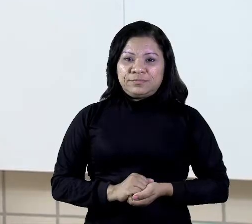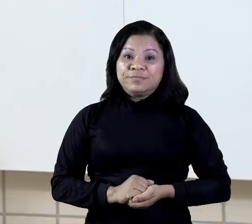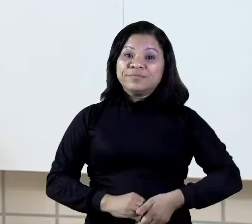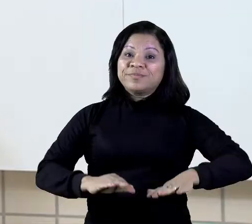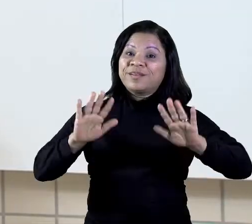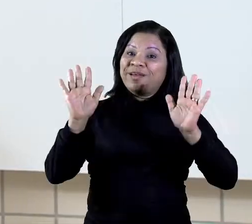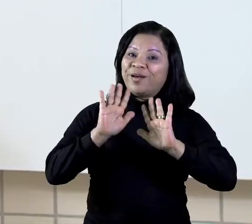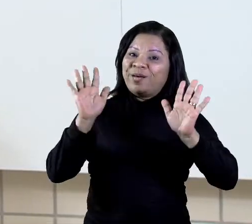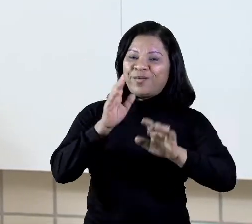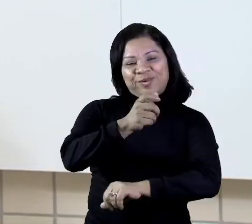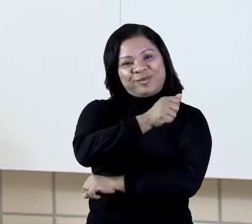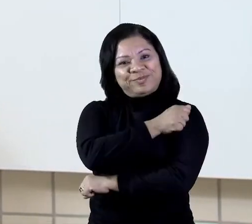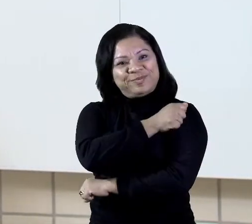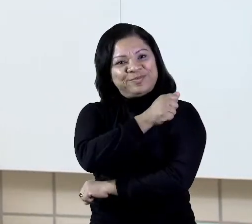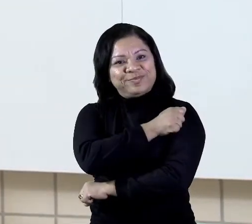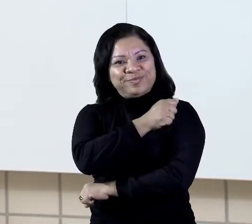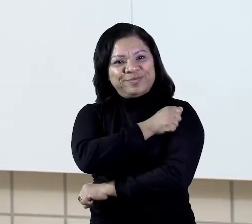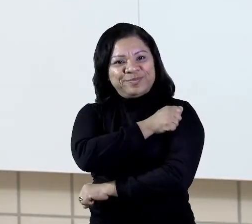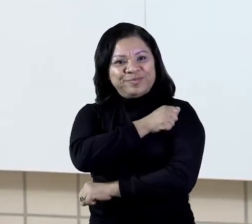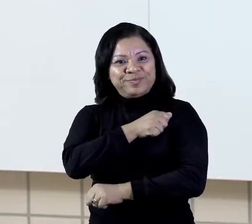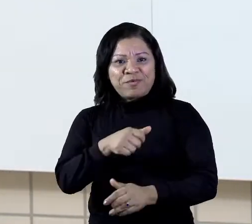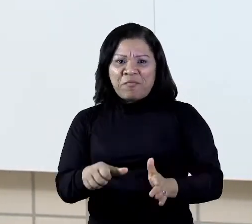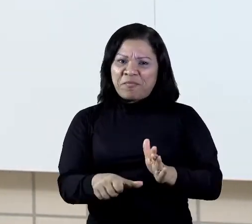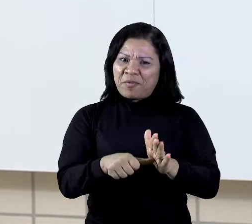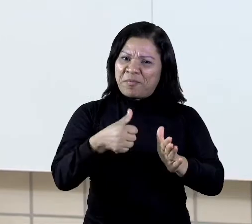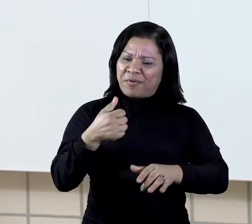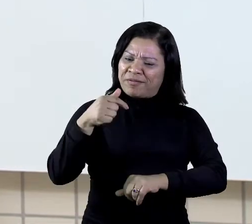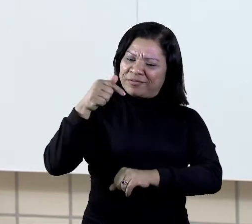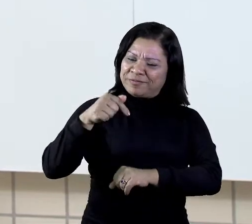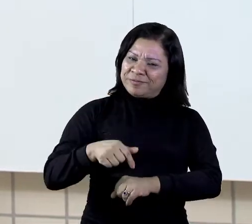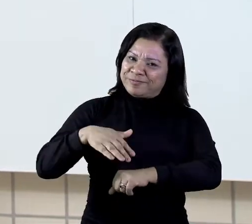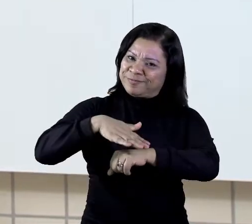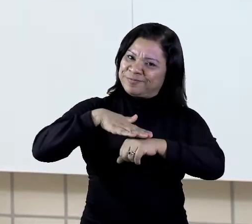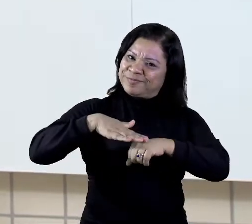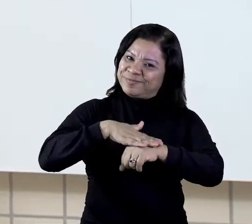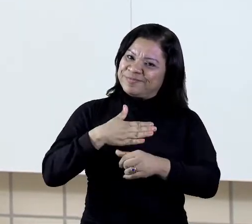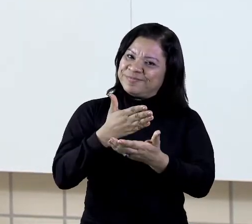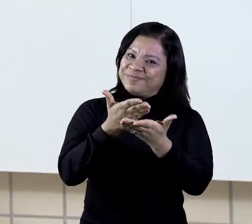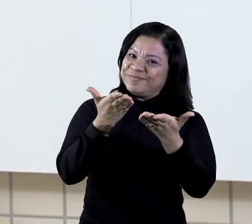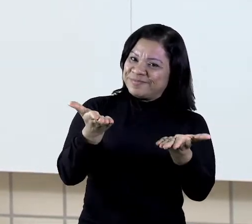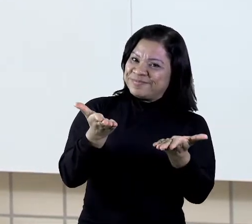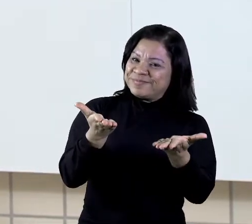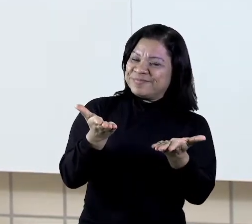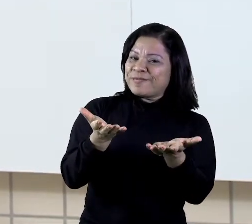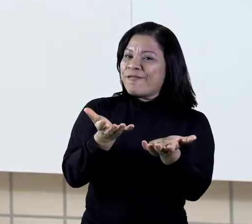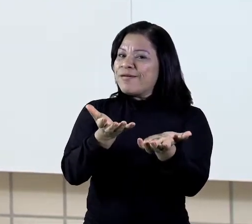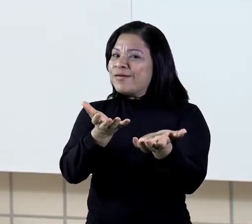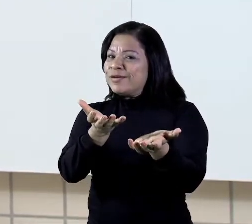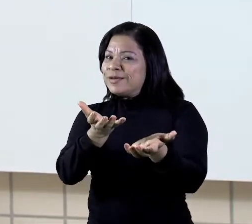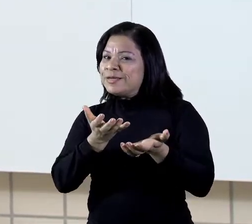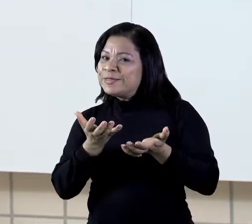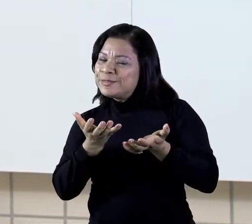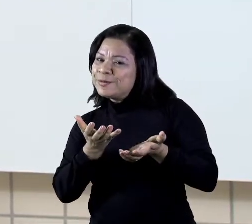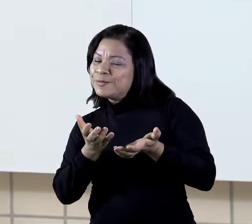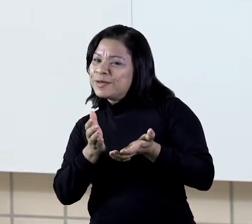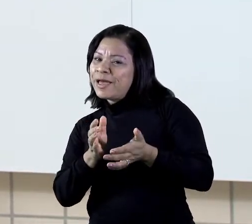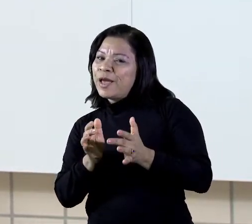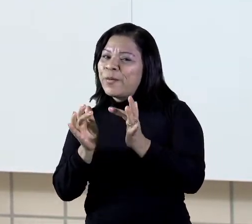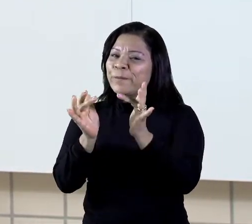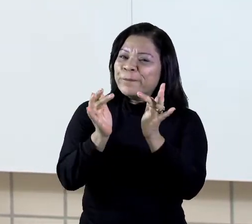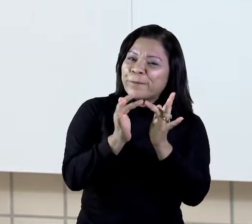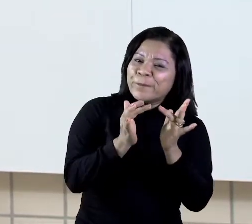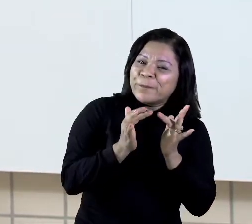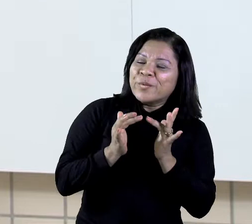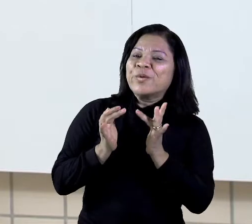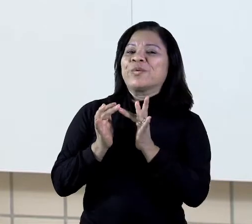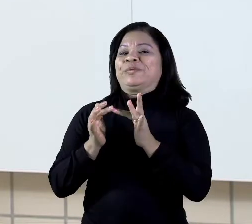Olá, meu povo! Primeira vez que estou aqui conversando com vocês e queria estabelecer esses contatos, né?